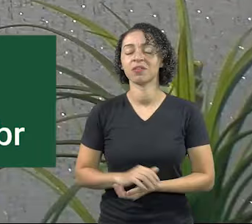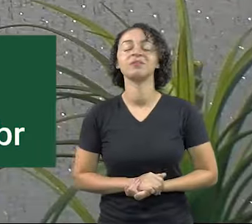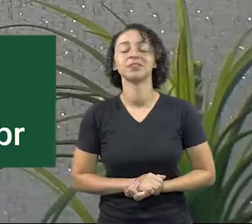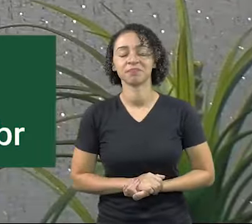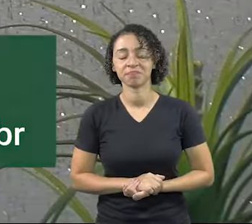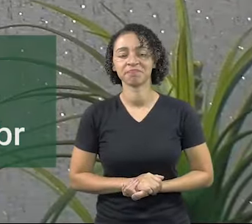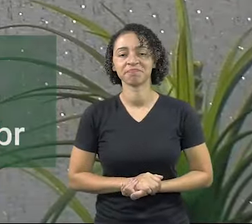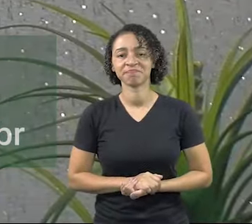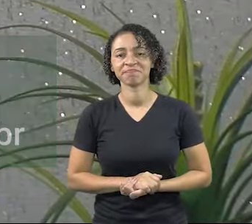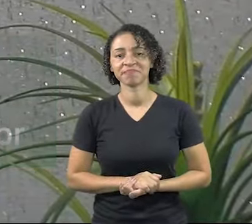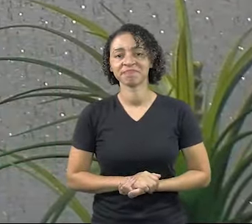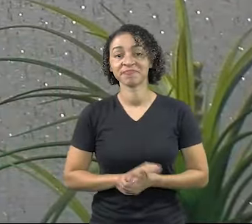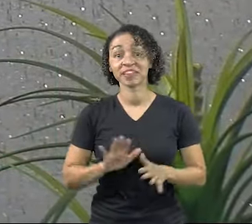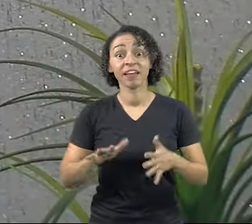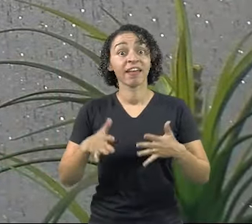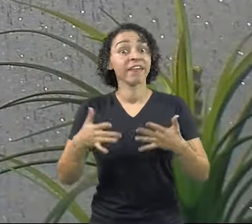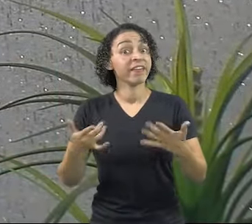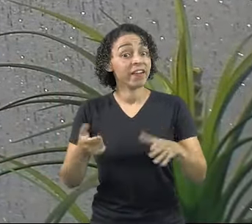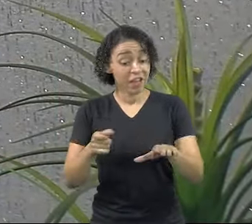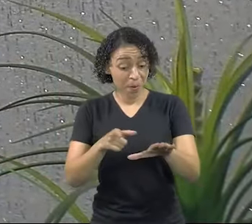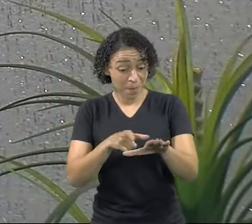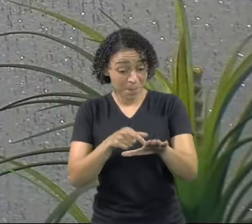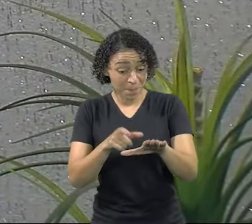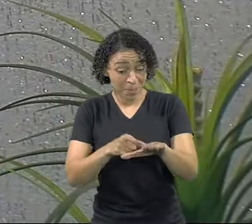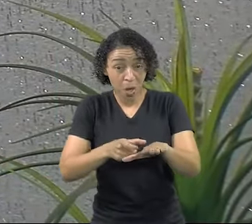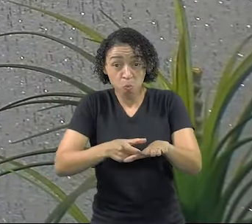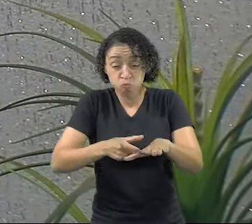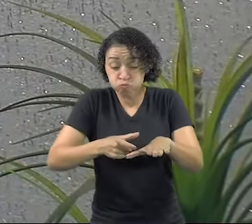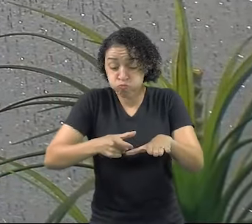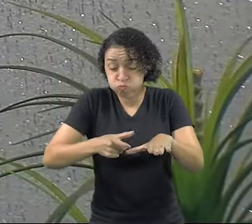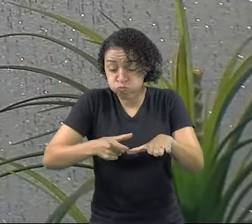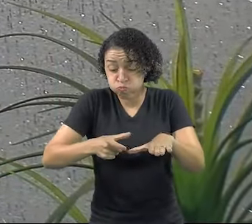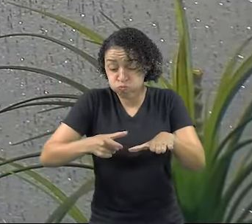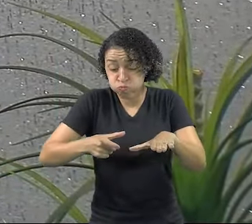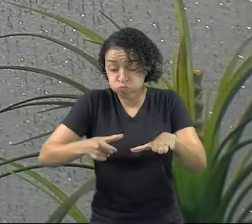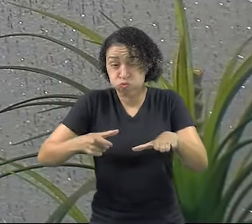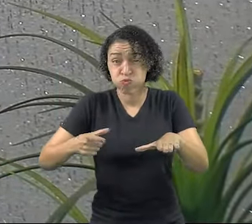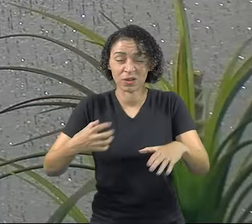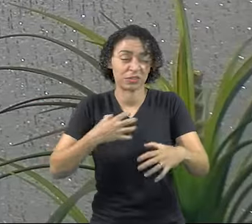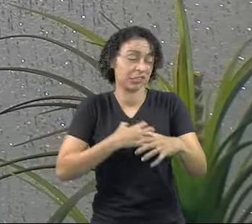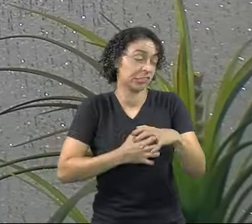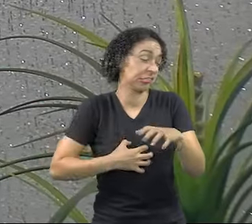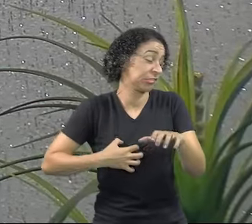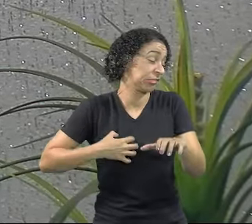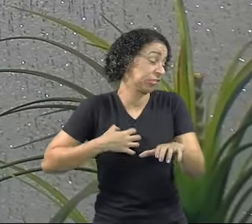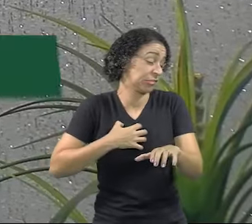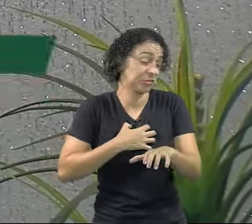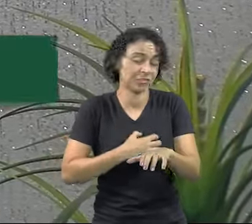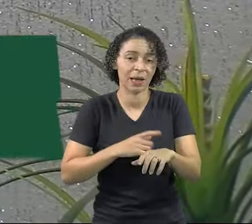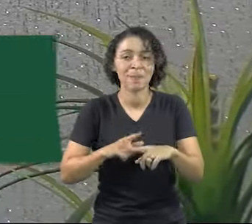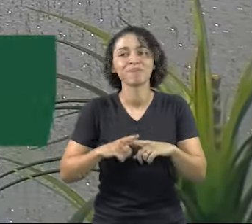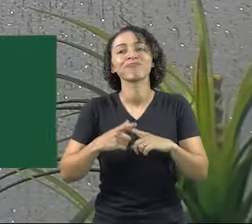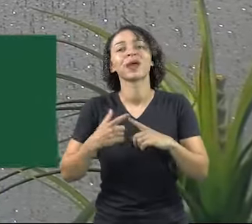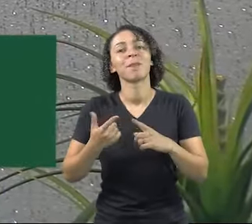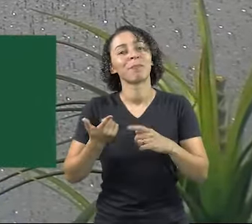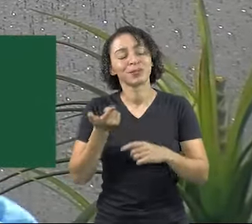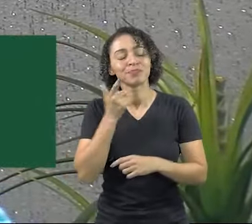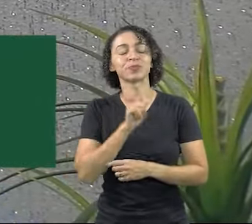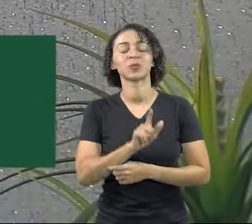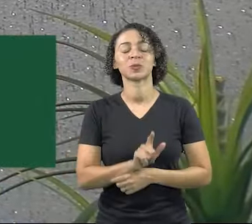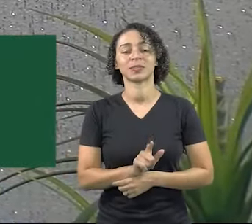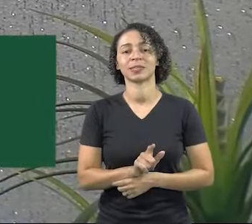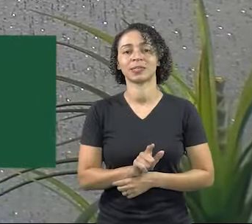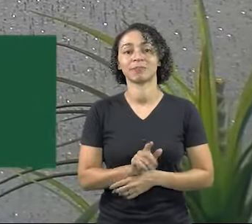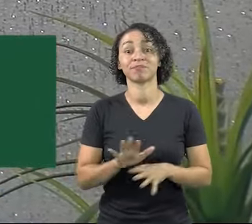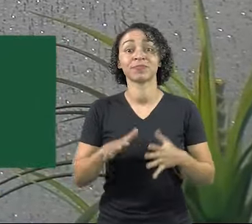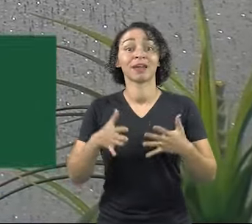inchando inchando inchando me perturbando Mas ainda suportável mas quando eu pisava mal